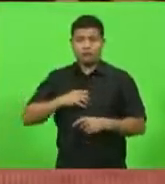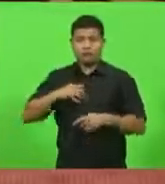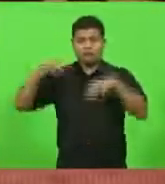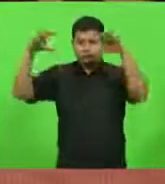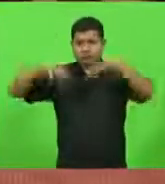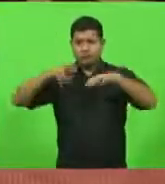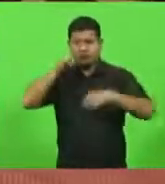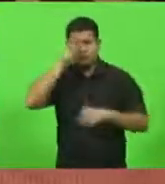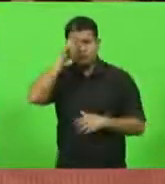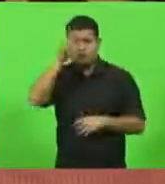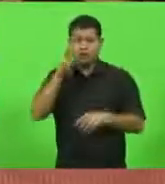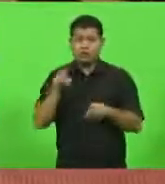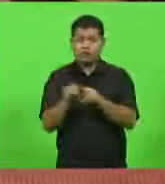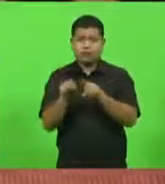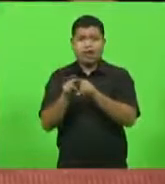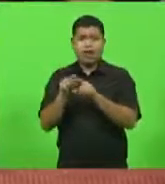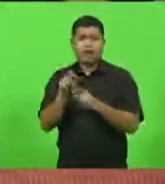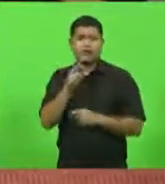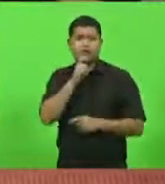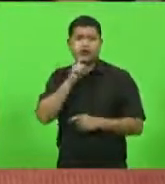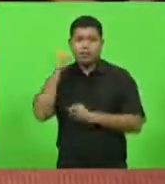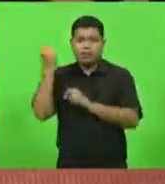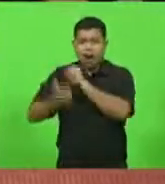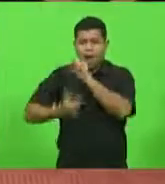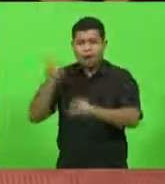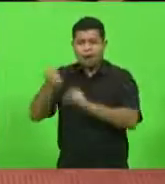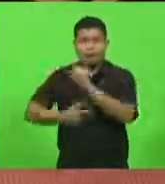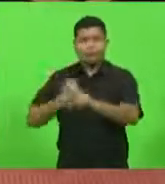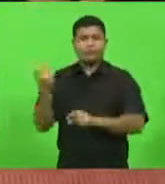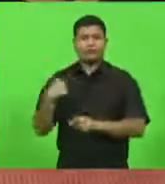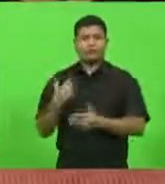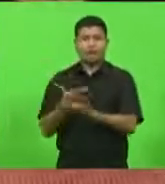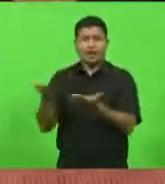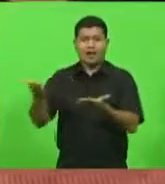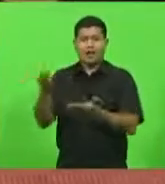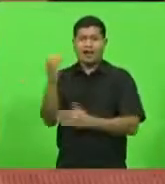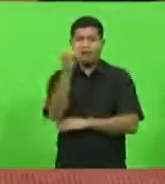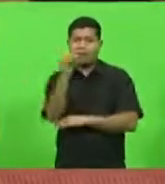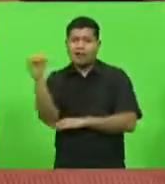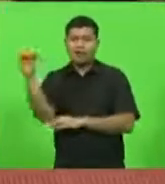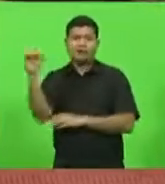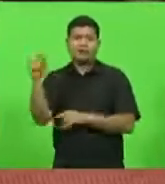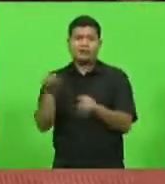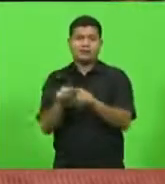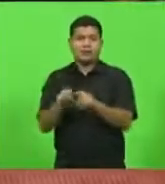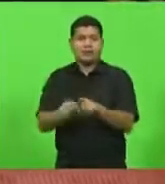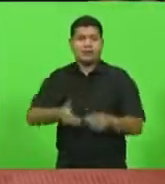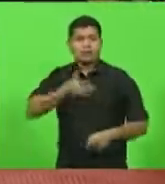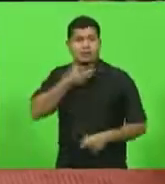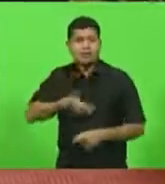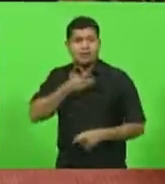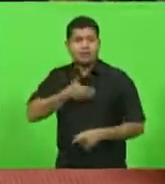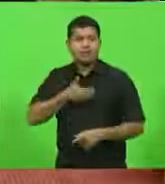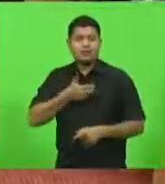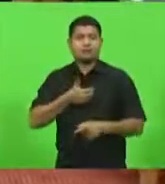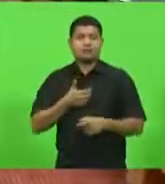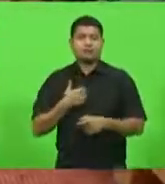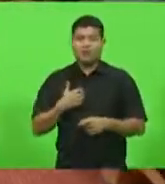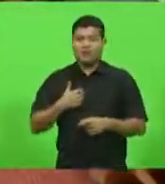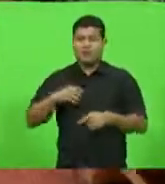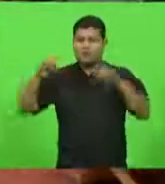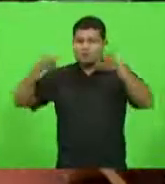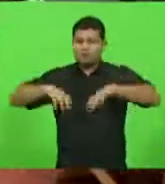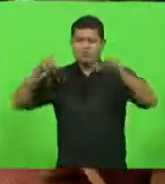dezenas de municípios do extremo oeste ao meio oeste. Em dezembro, um volume intenso de chuva, em